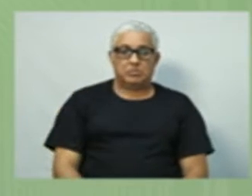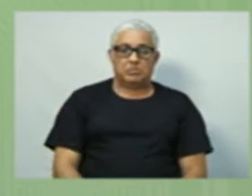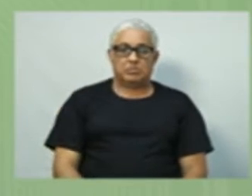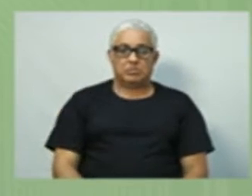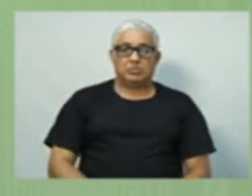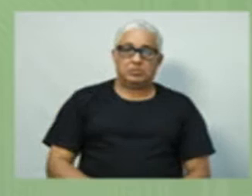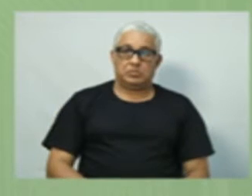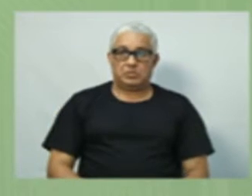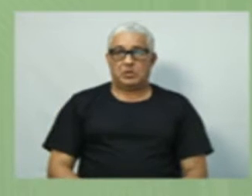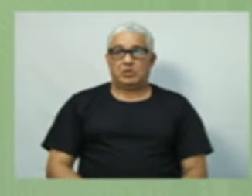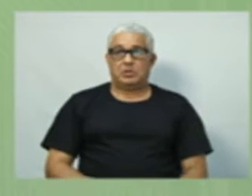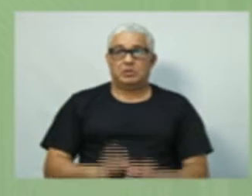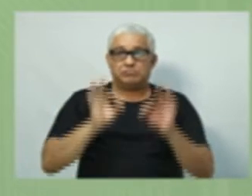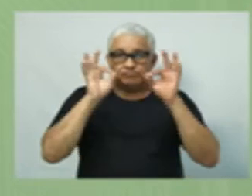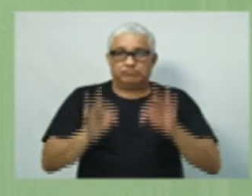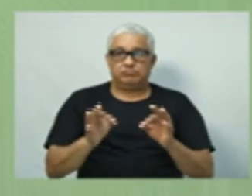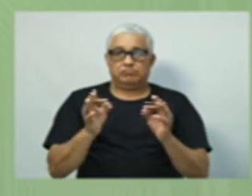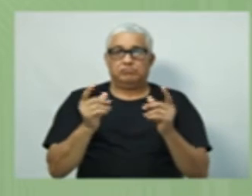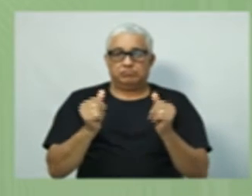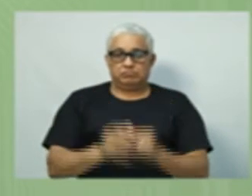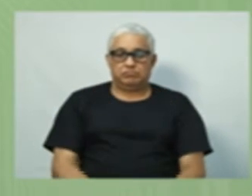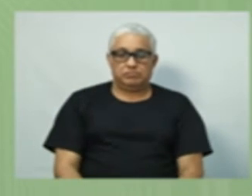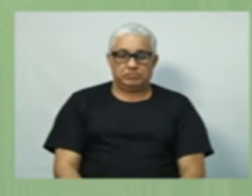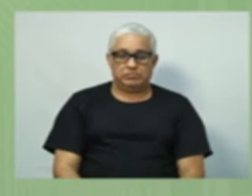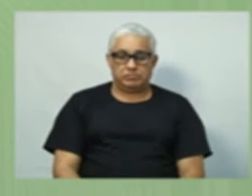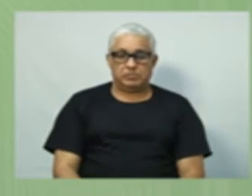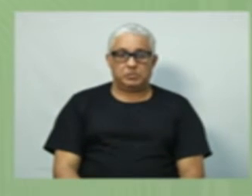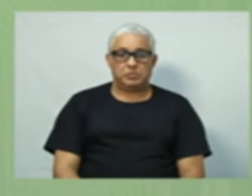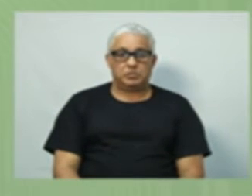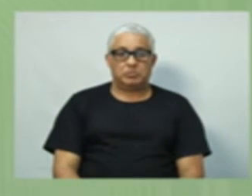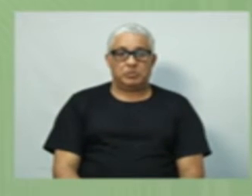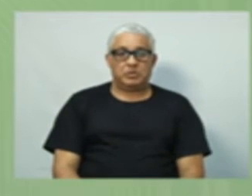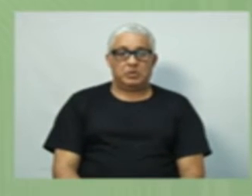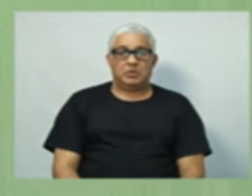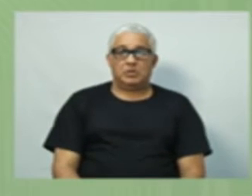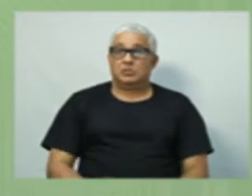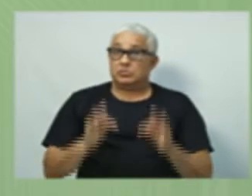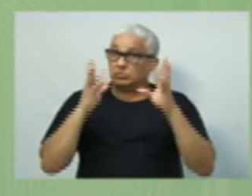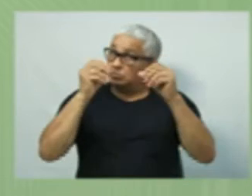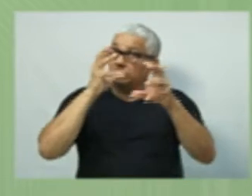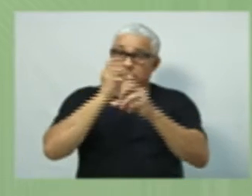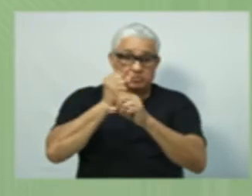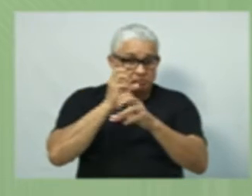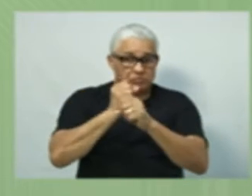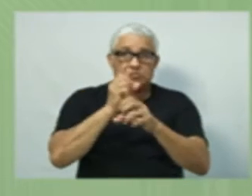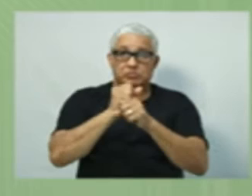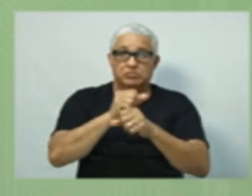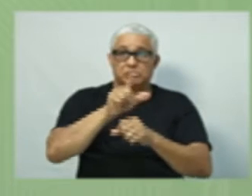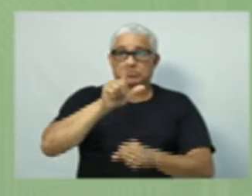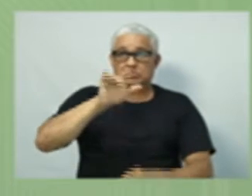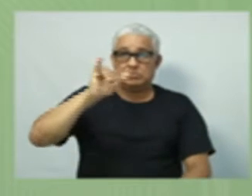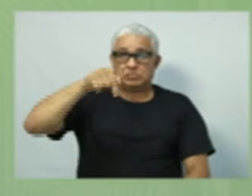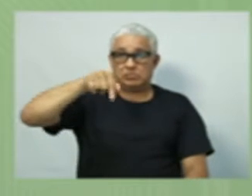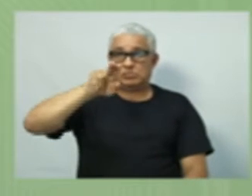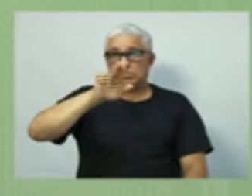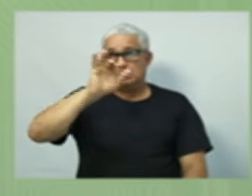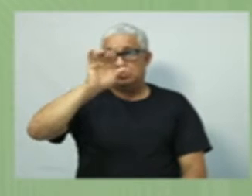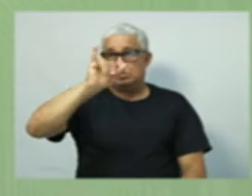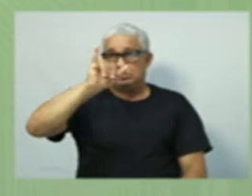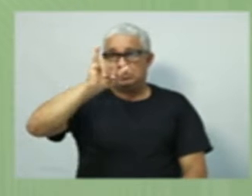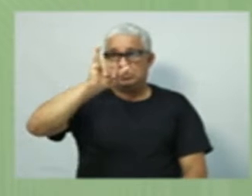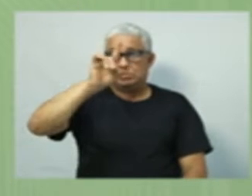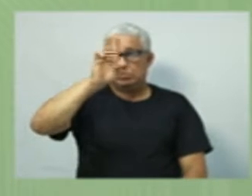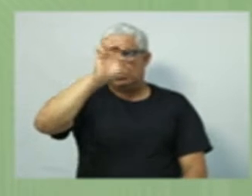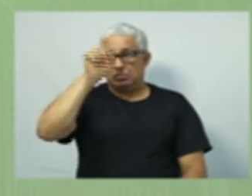valor correto aqui da liquidez imediata ok então nós fizemos a todos os cálculos de liquidez imediata correto